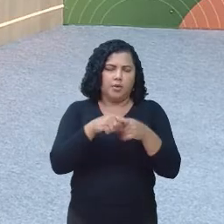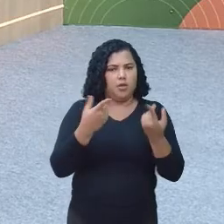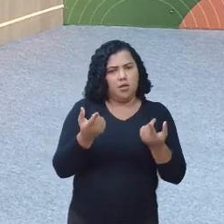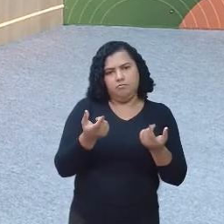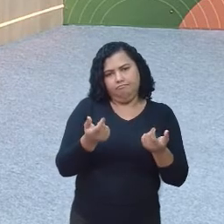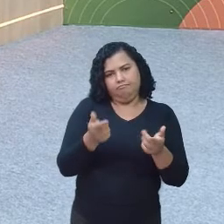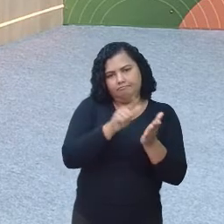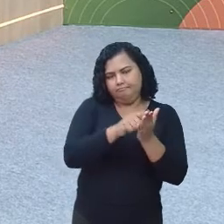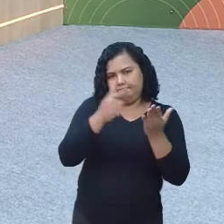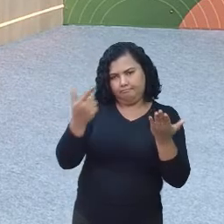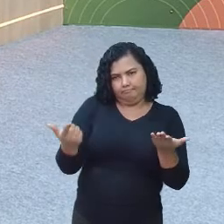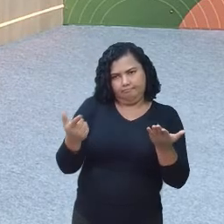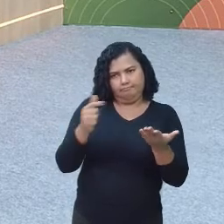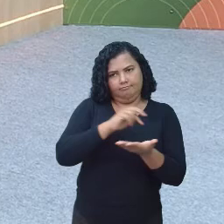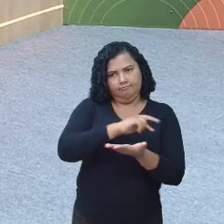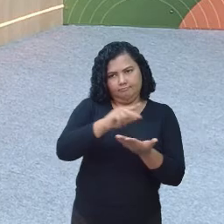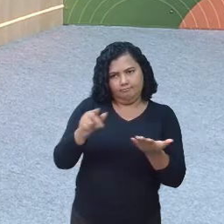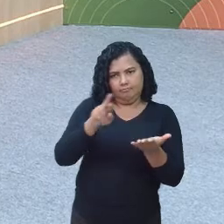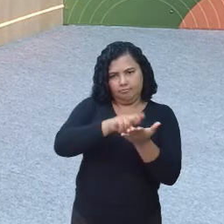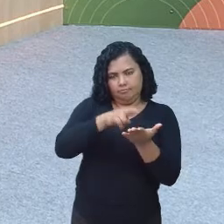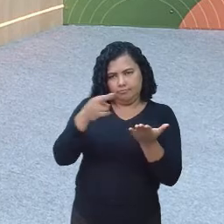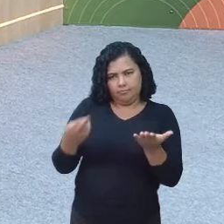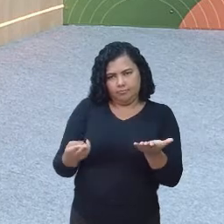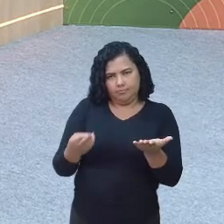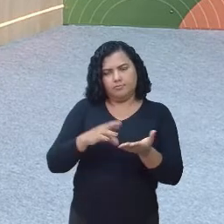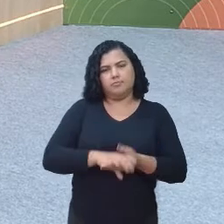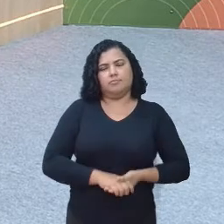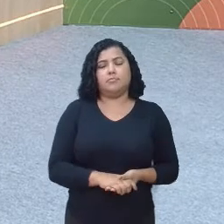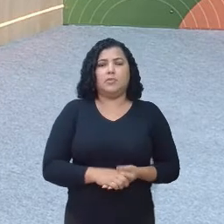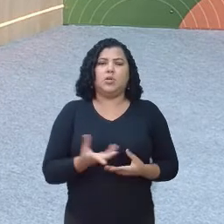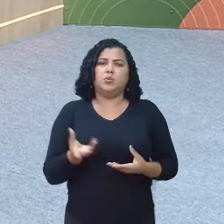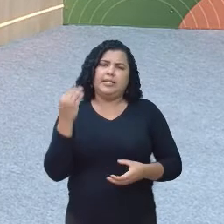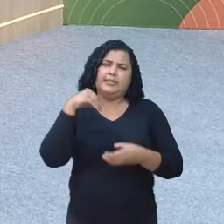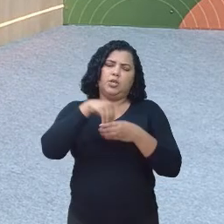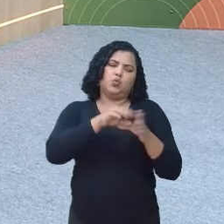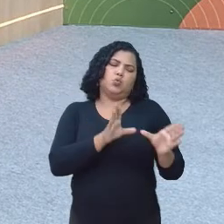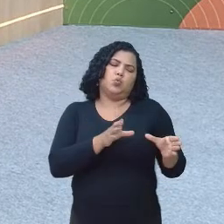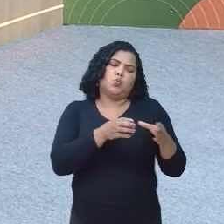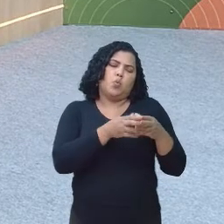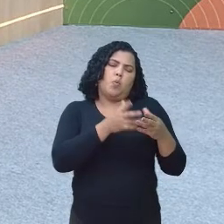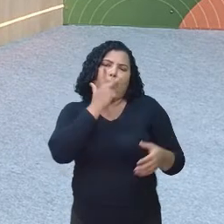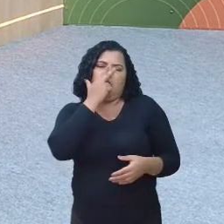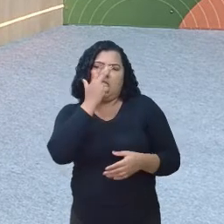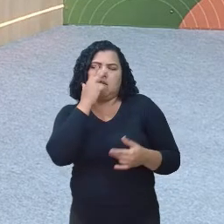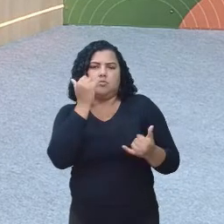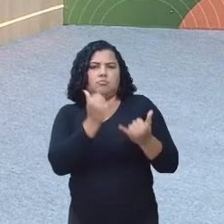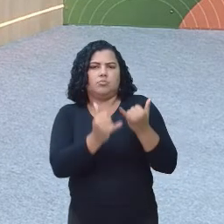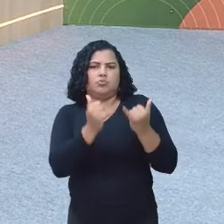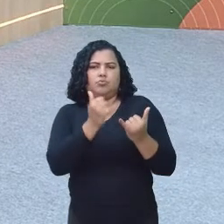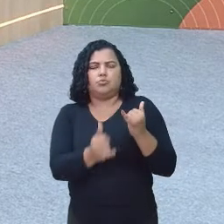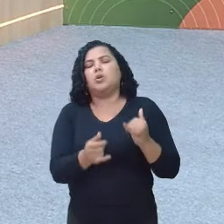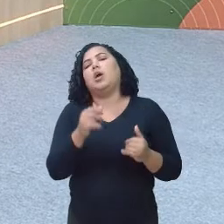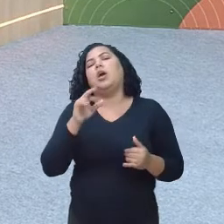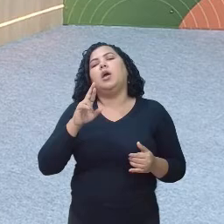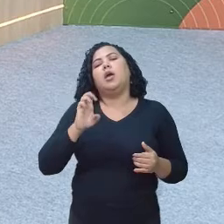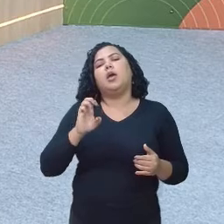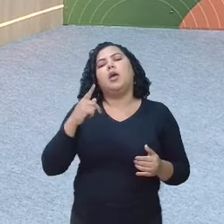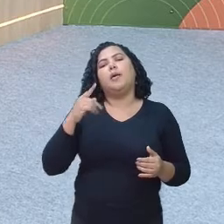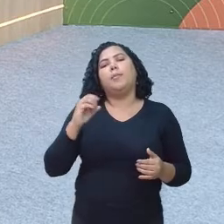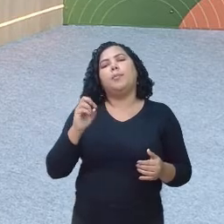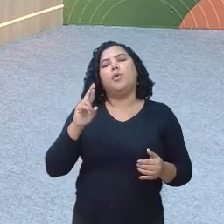a notícia e com a reportagem, porque ele vai circular também nos meios de comunicação. E ele, ao contrário da notícia, que às